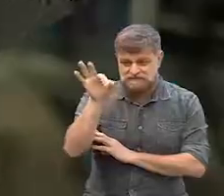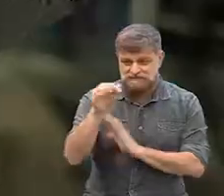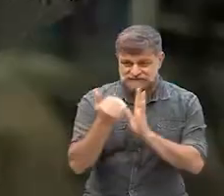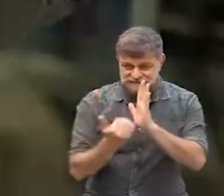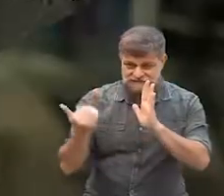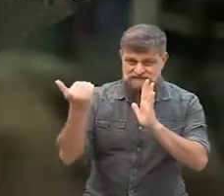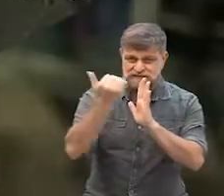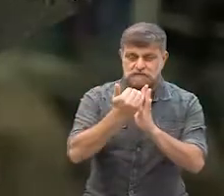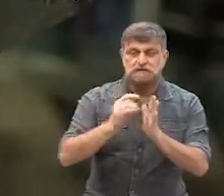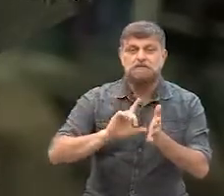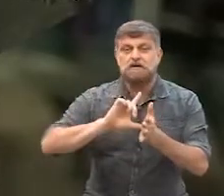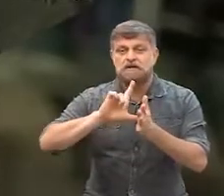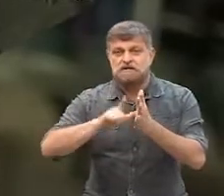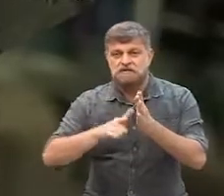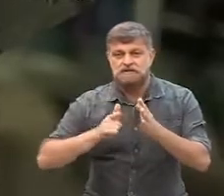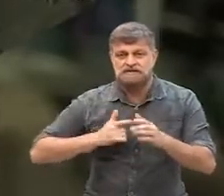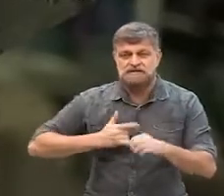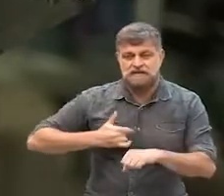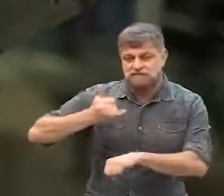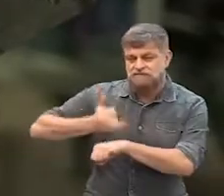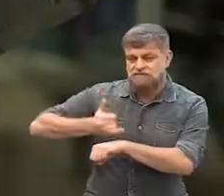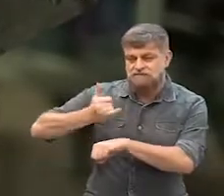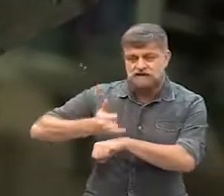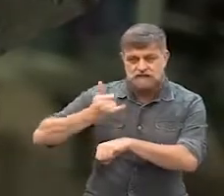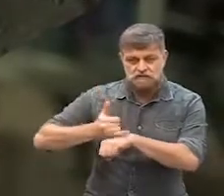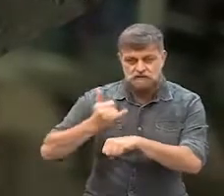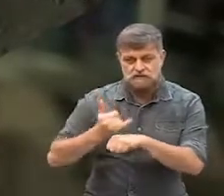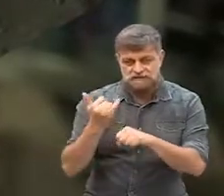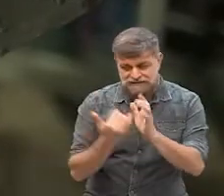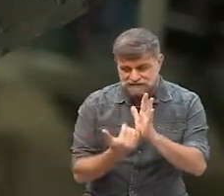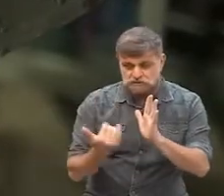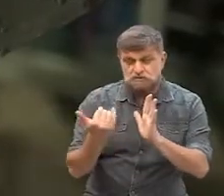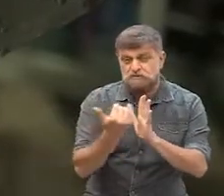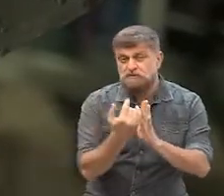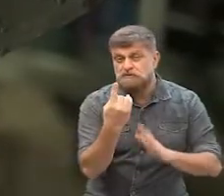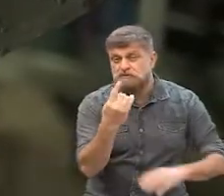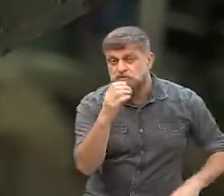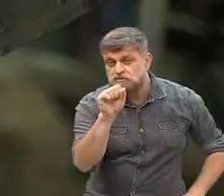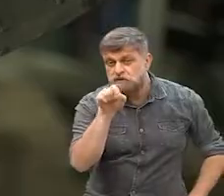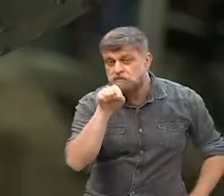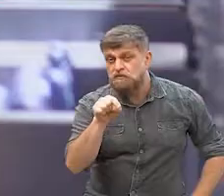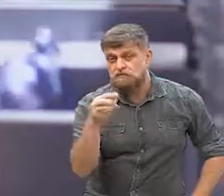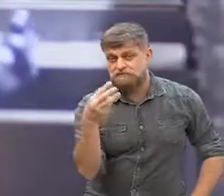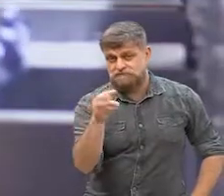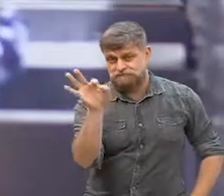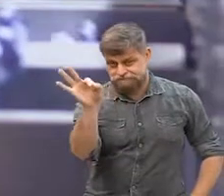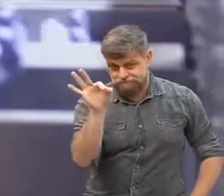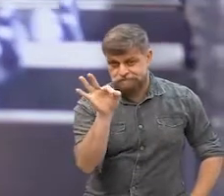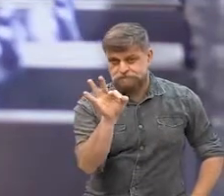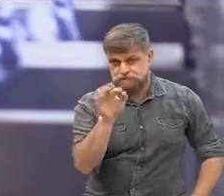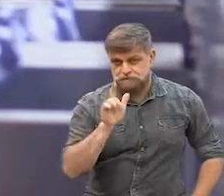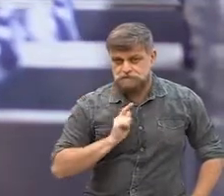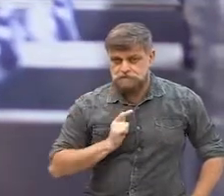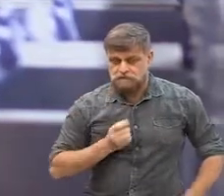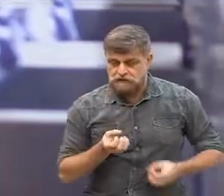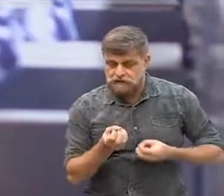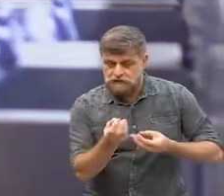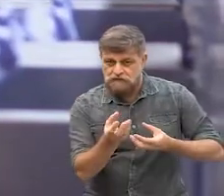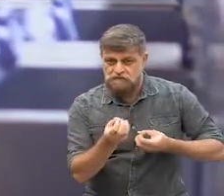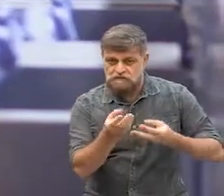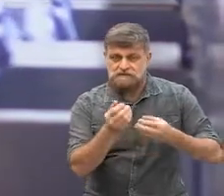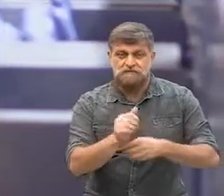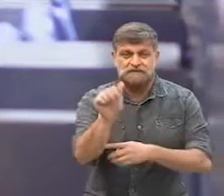23,7%, seguido de embalagens metálicas, que avançaram 18,3%. Os dados são da ABRE,